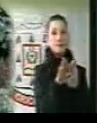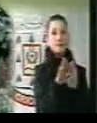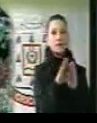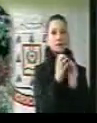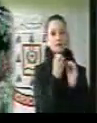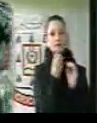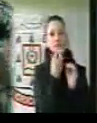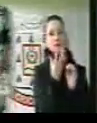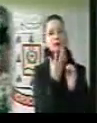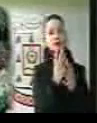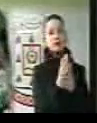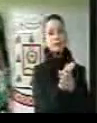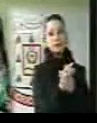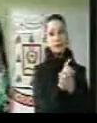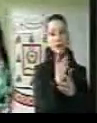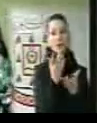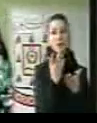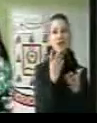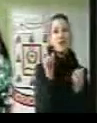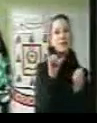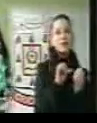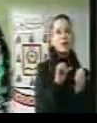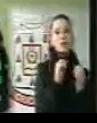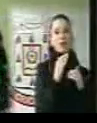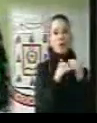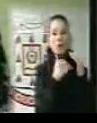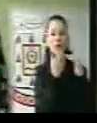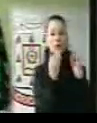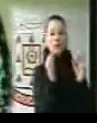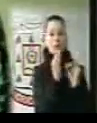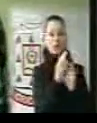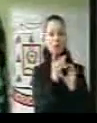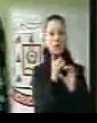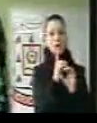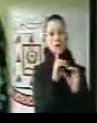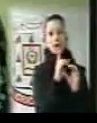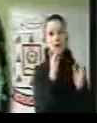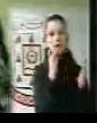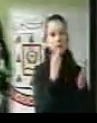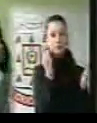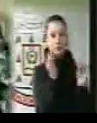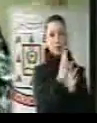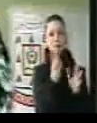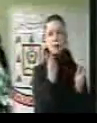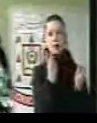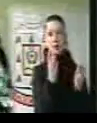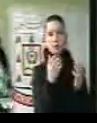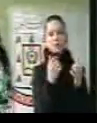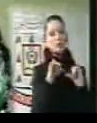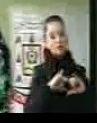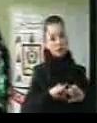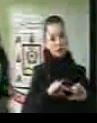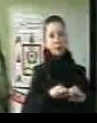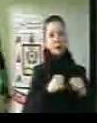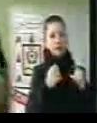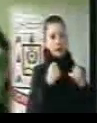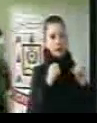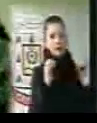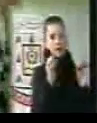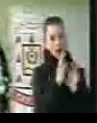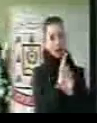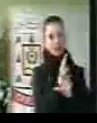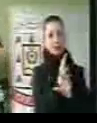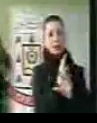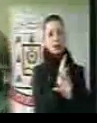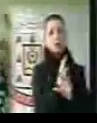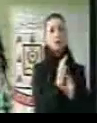sua finalidade. Porque a pior coisa de uma obra é ela começar a não ter o meio e nem o fim. Isso é o maior sofrimento, porque o sofrimento